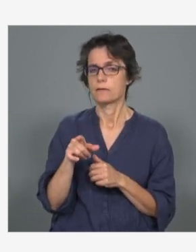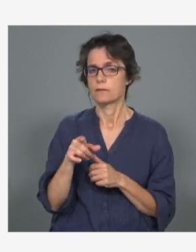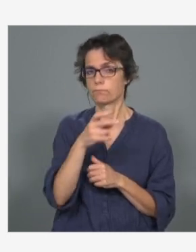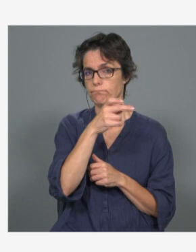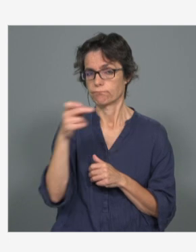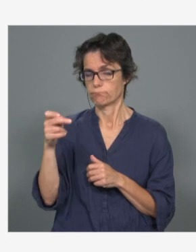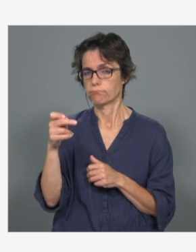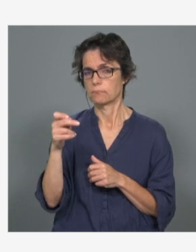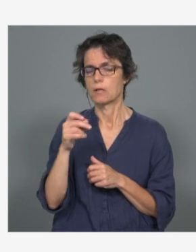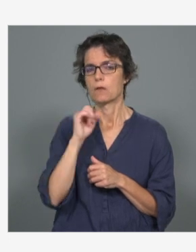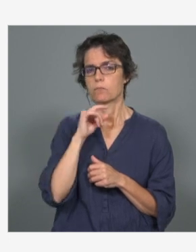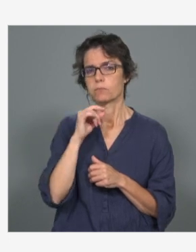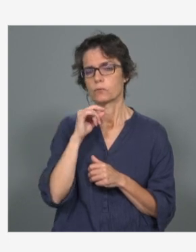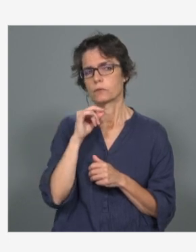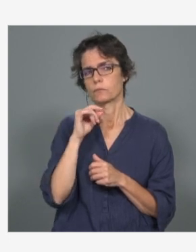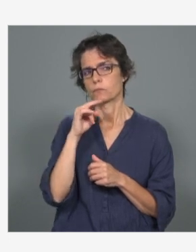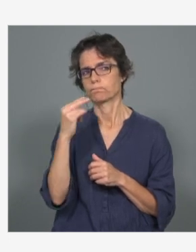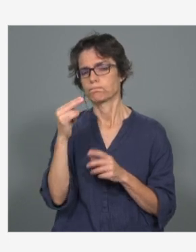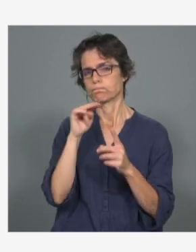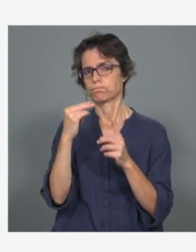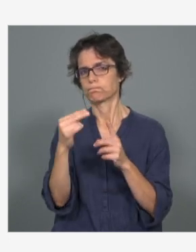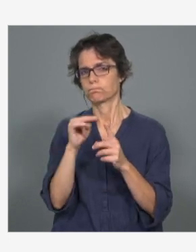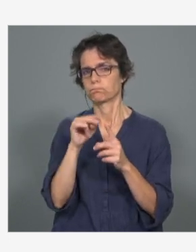noutros parâmetros, o que é isto que Paulo